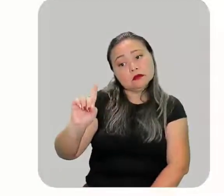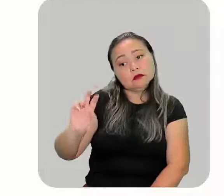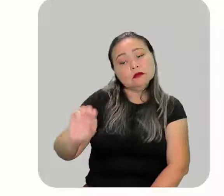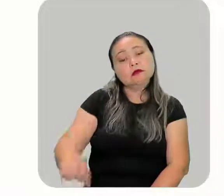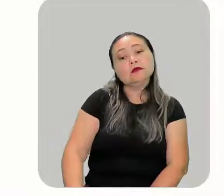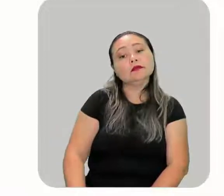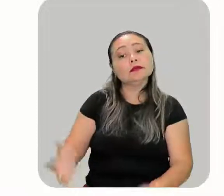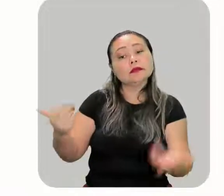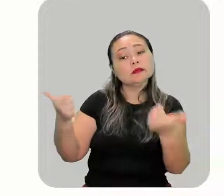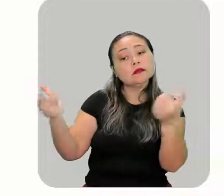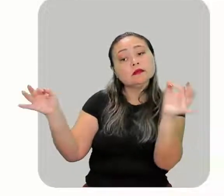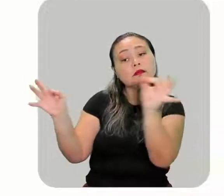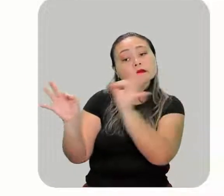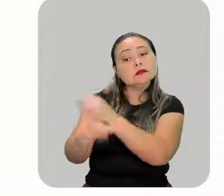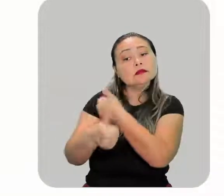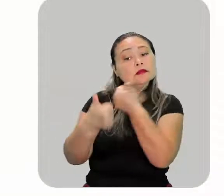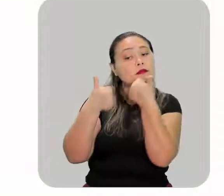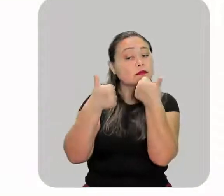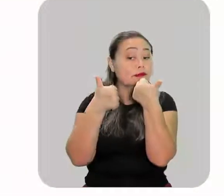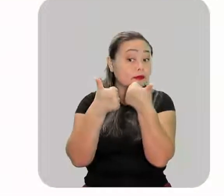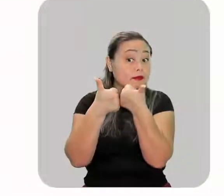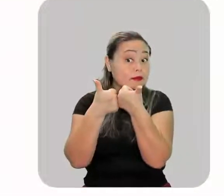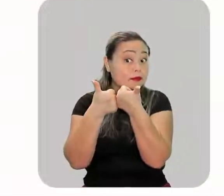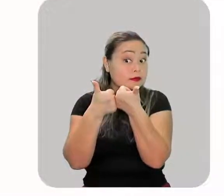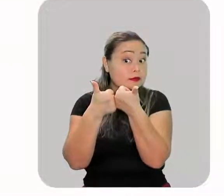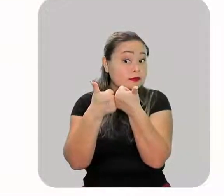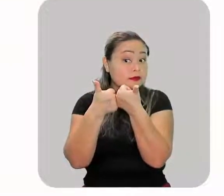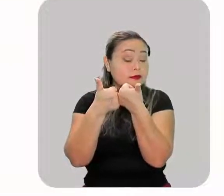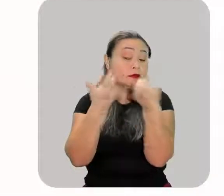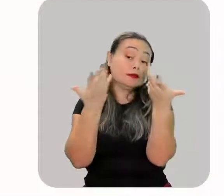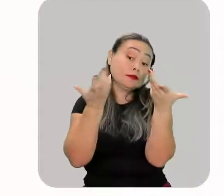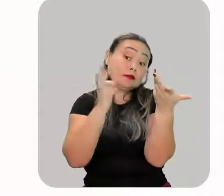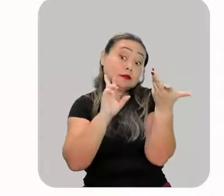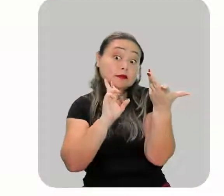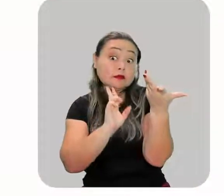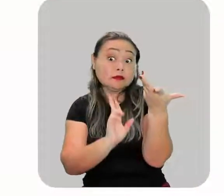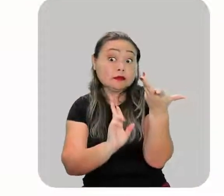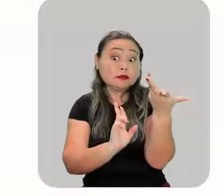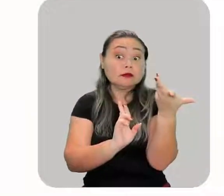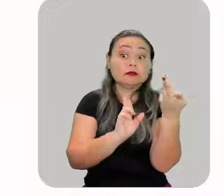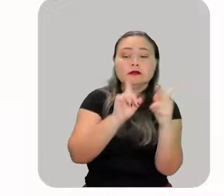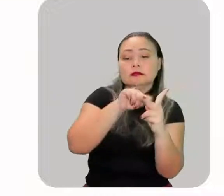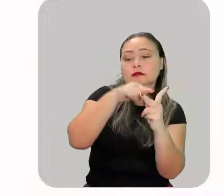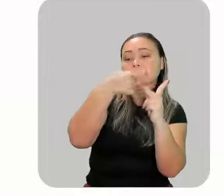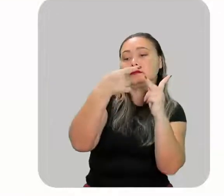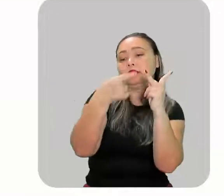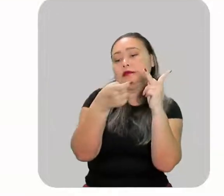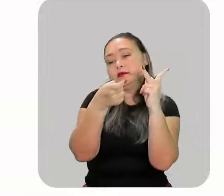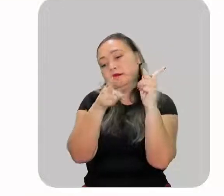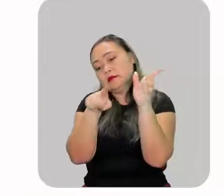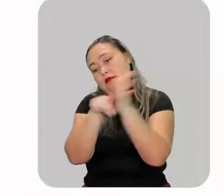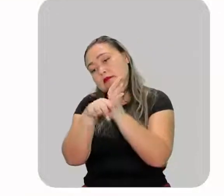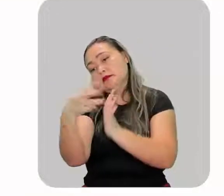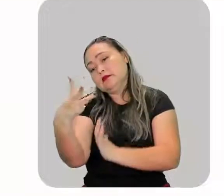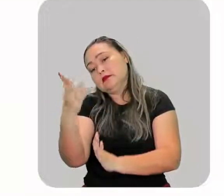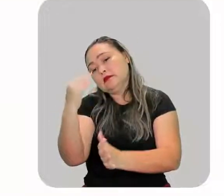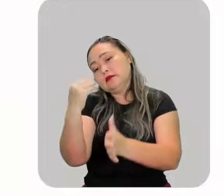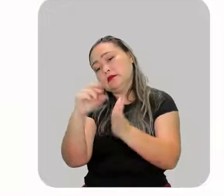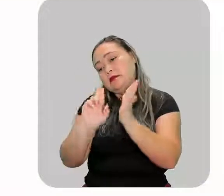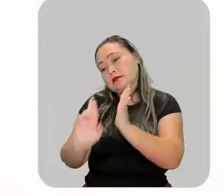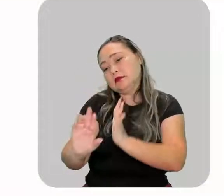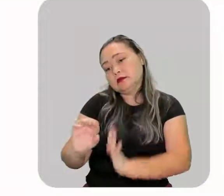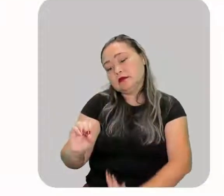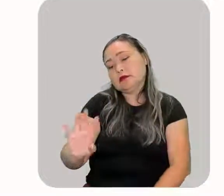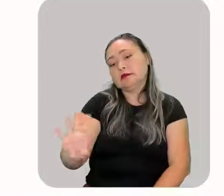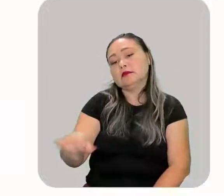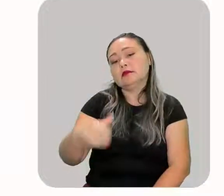0, fechou. Olha aí. Legal, né? Agora, quem quisesse resolver, né? Raiz de x menos 3 igual a